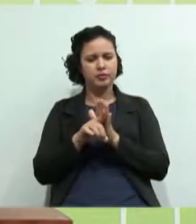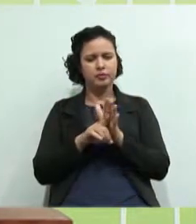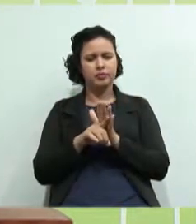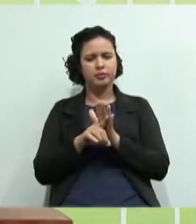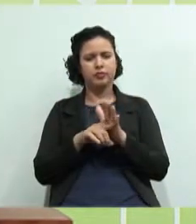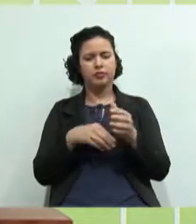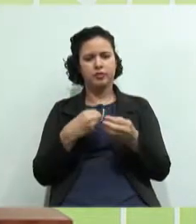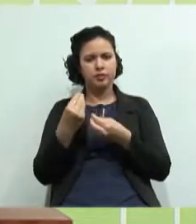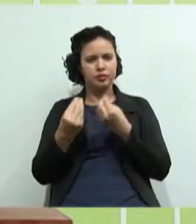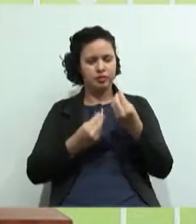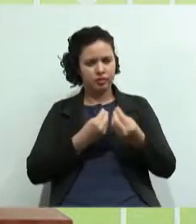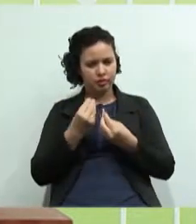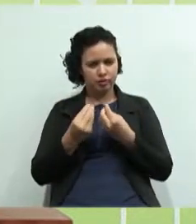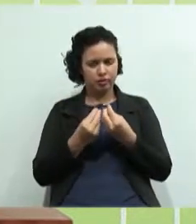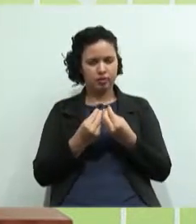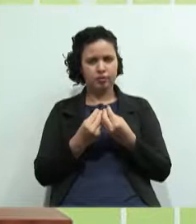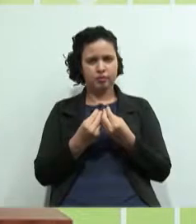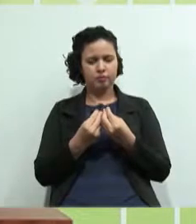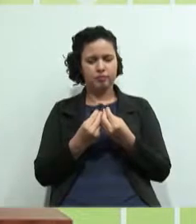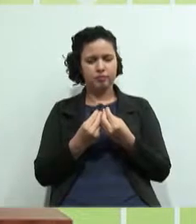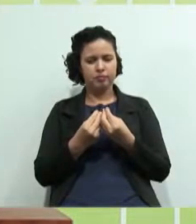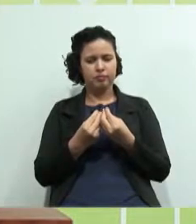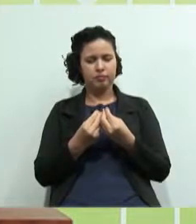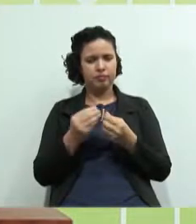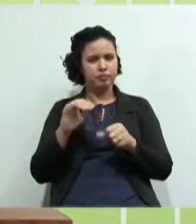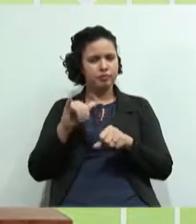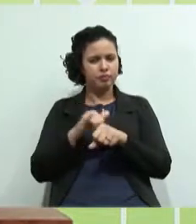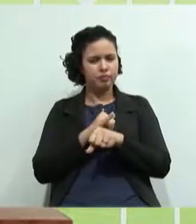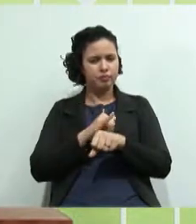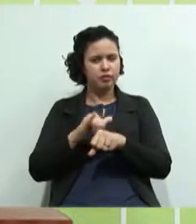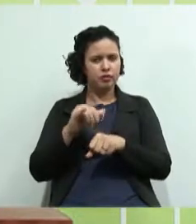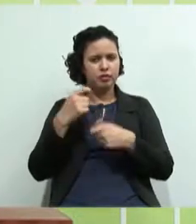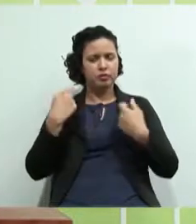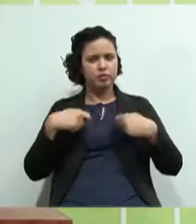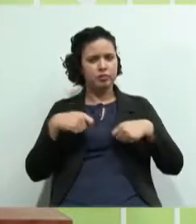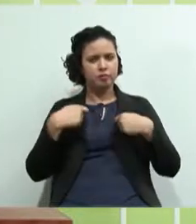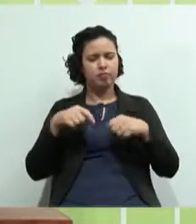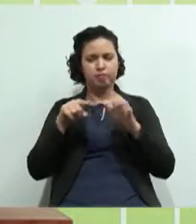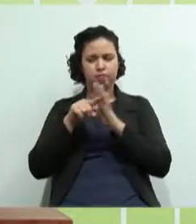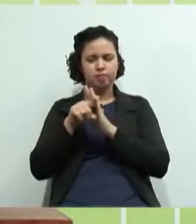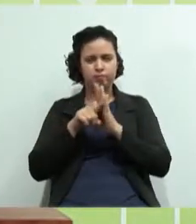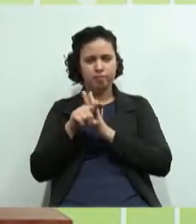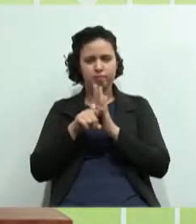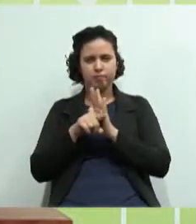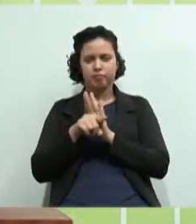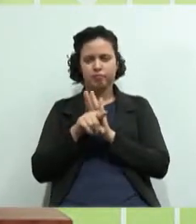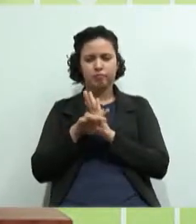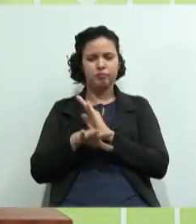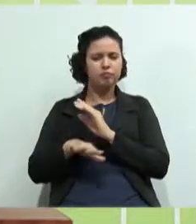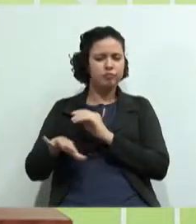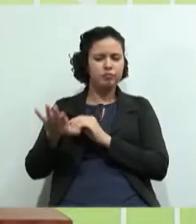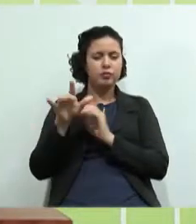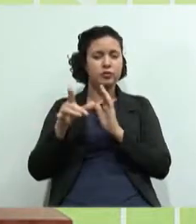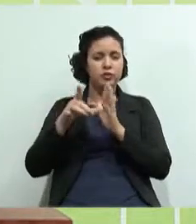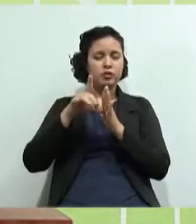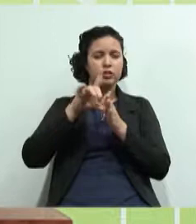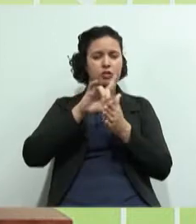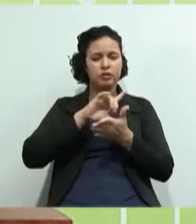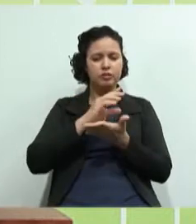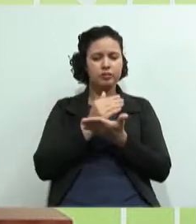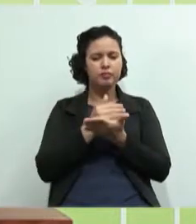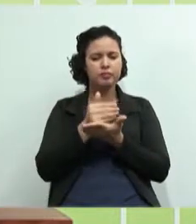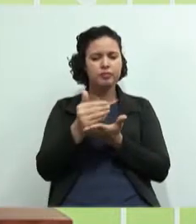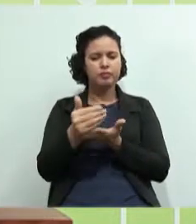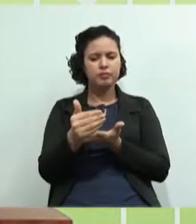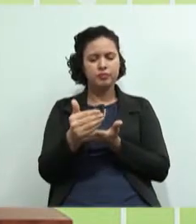das alternativas estratégicas. Opa, você precisa analisar determinada situação antes de você começar